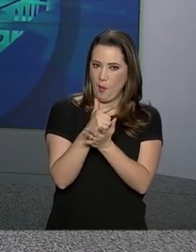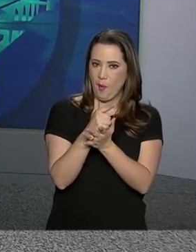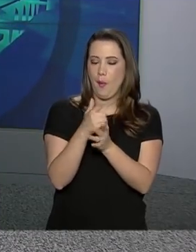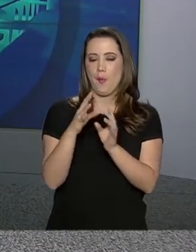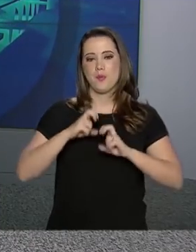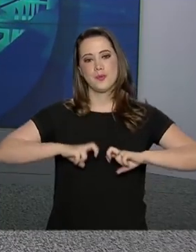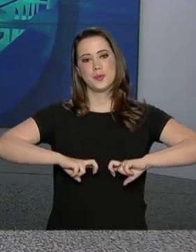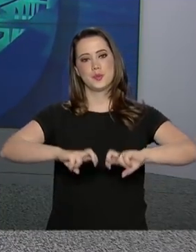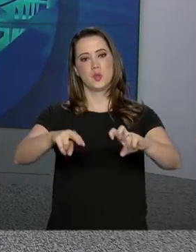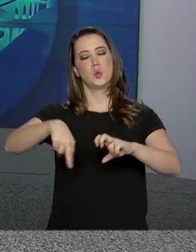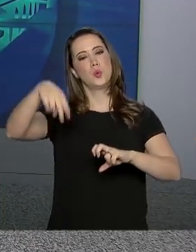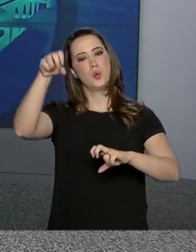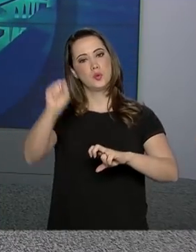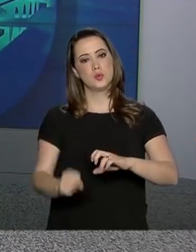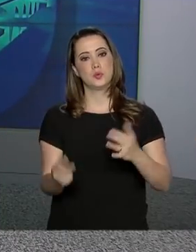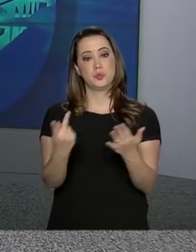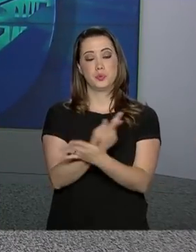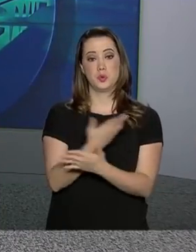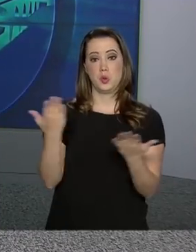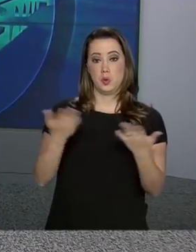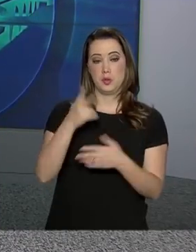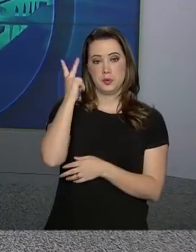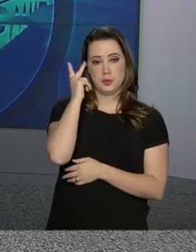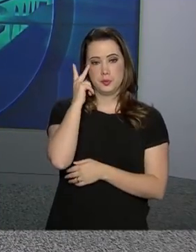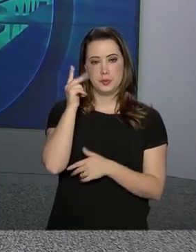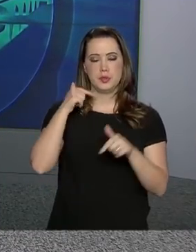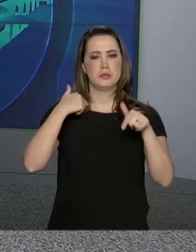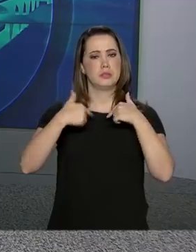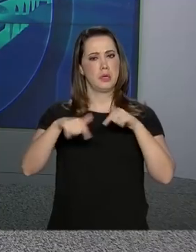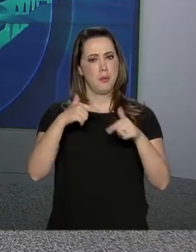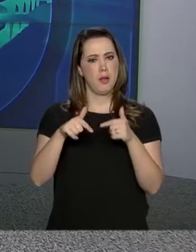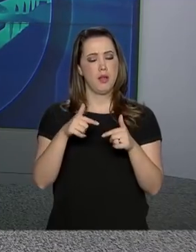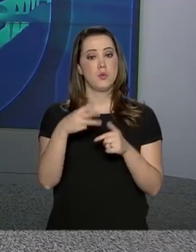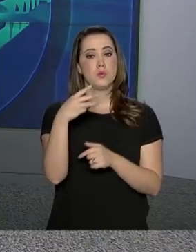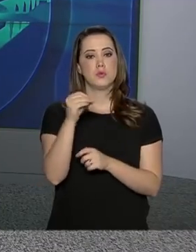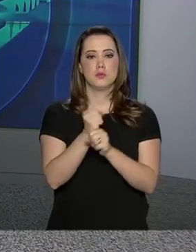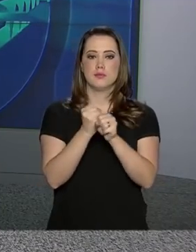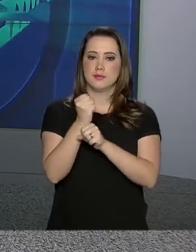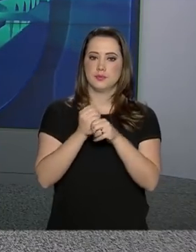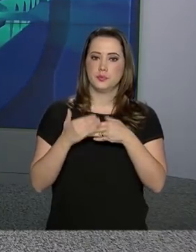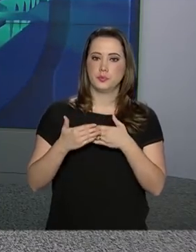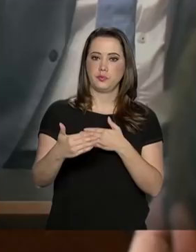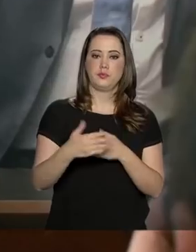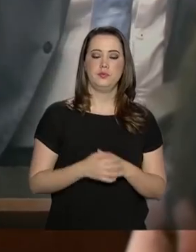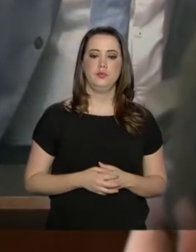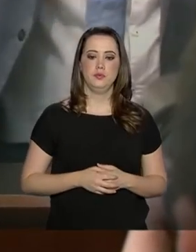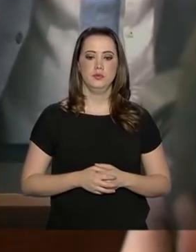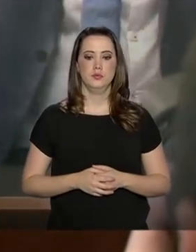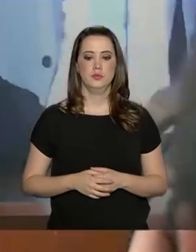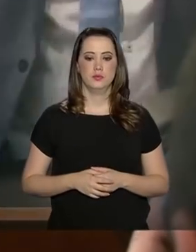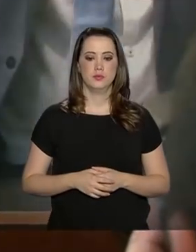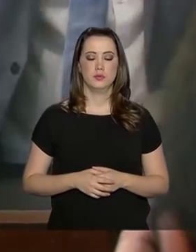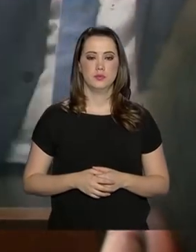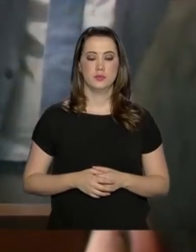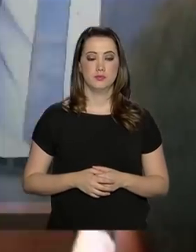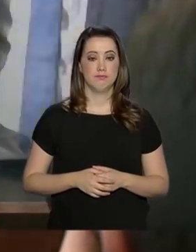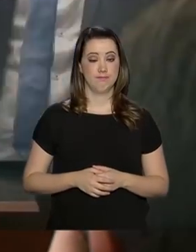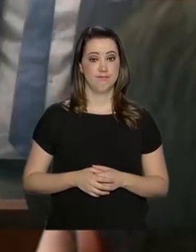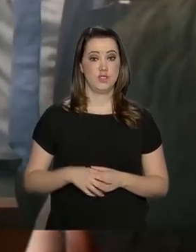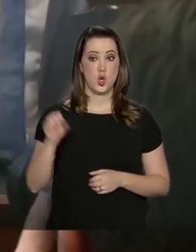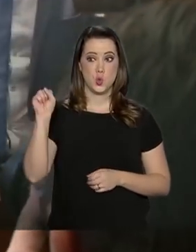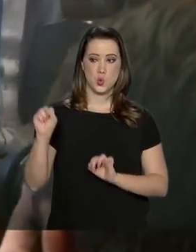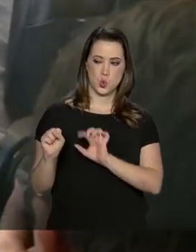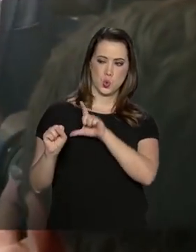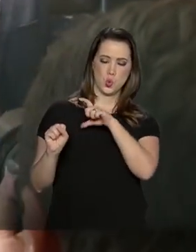Norte-Sul, realizado hoje em São Paulo. A empresa vai operar a concessão por 30 anos. O trecho sul